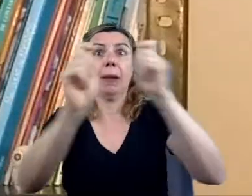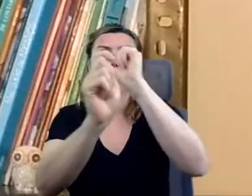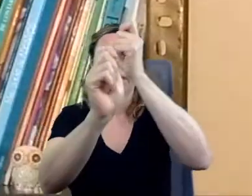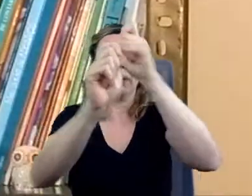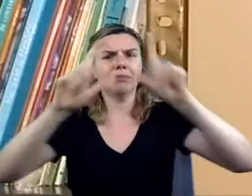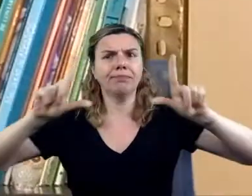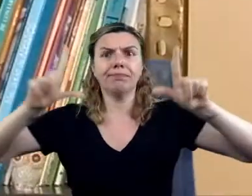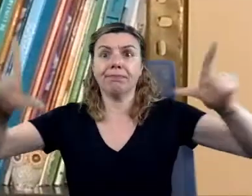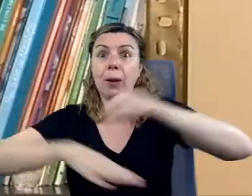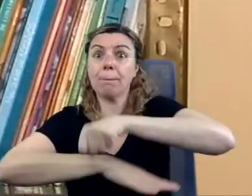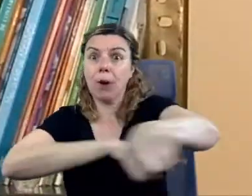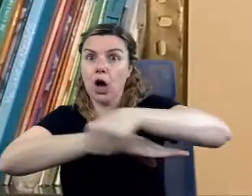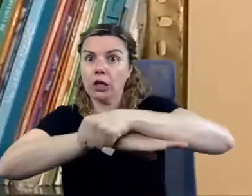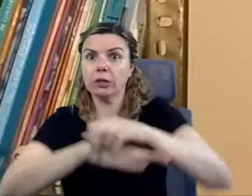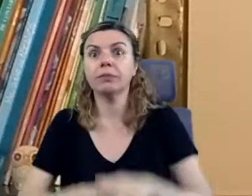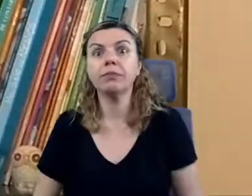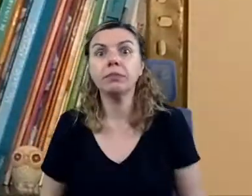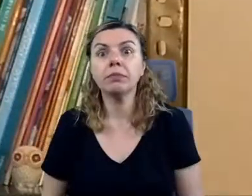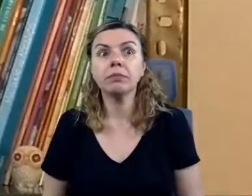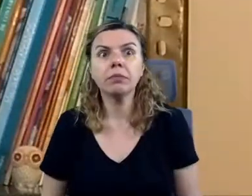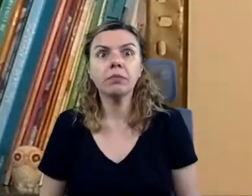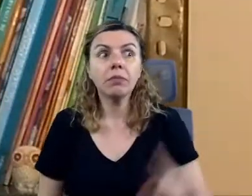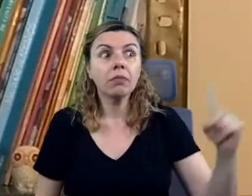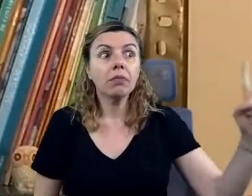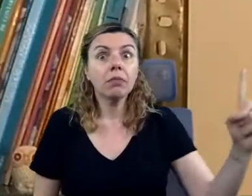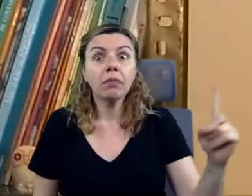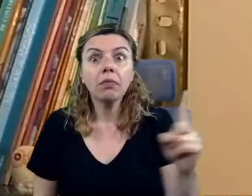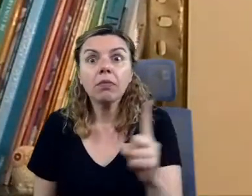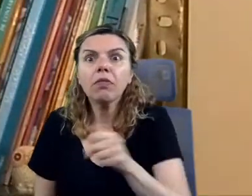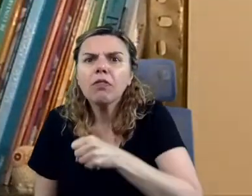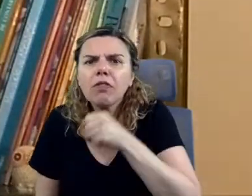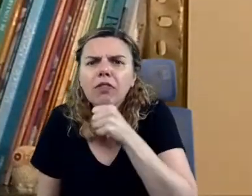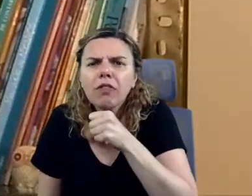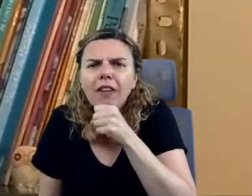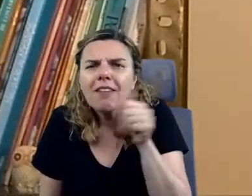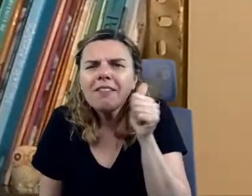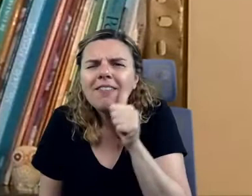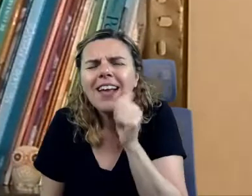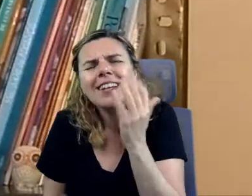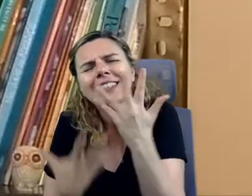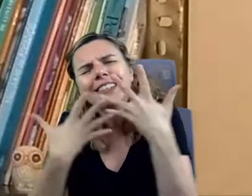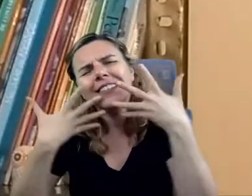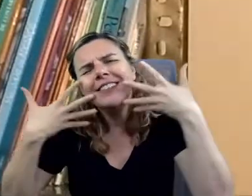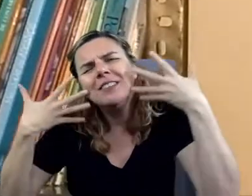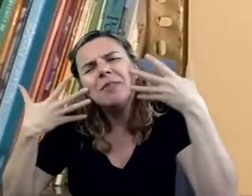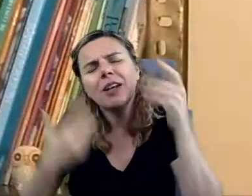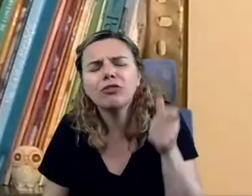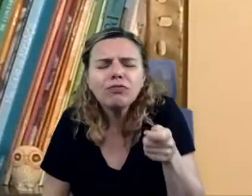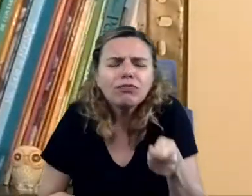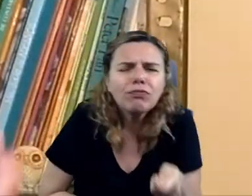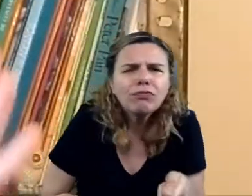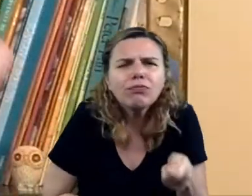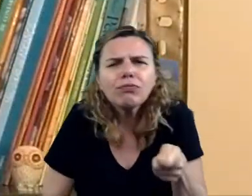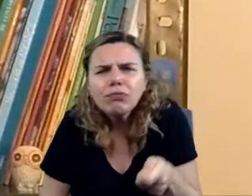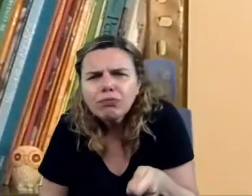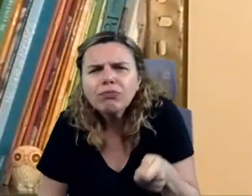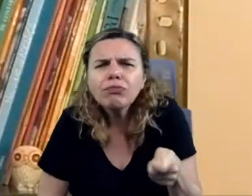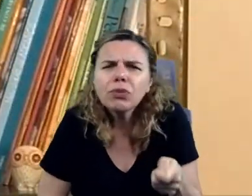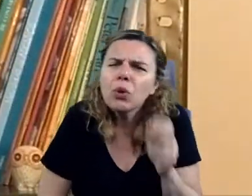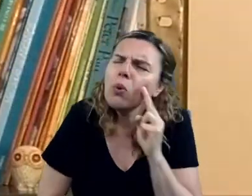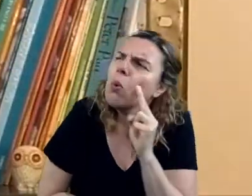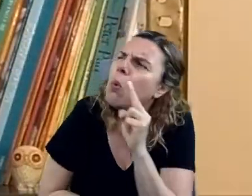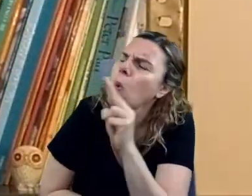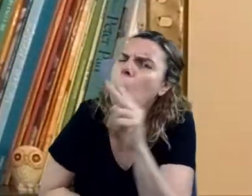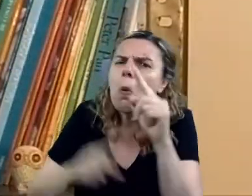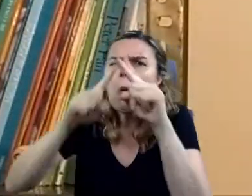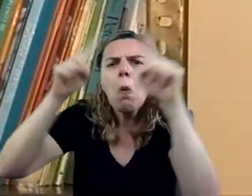Foi só colocar a plaqueta e passou por ali uma velhinha de ar muito simpático. Ela quedou-se